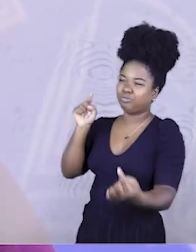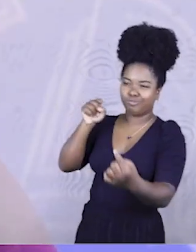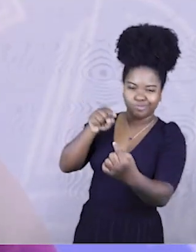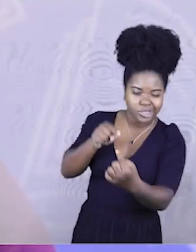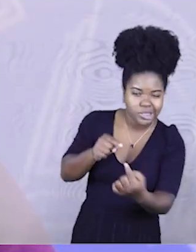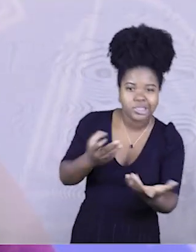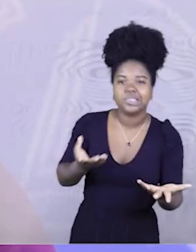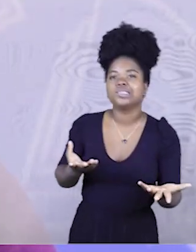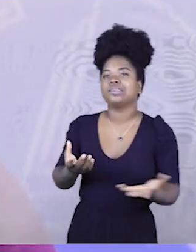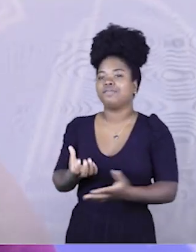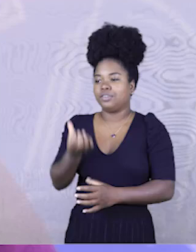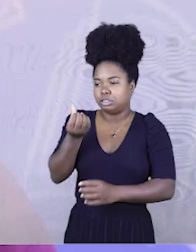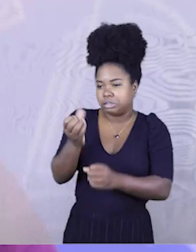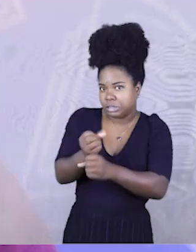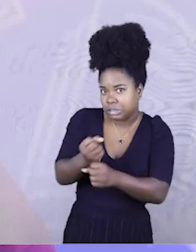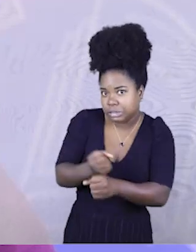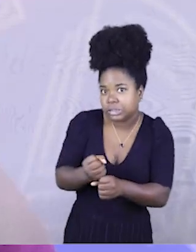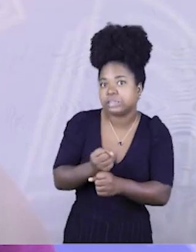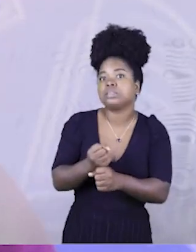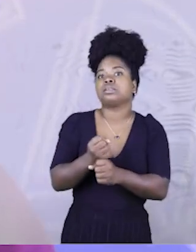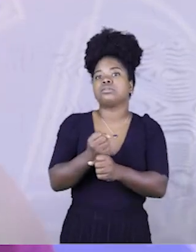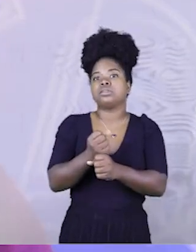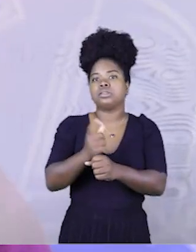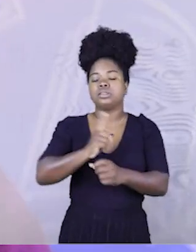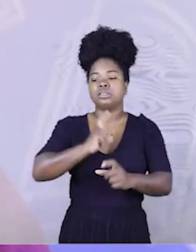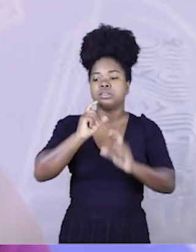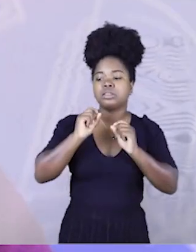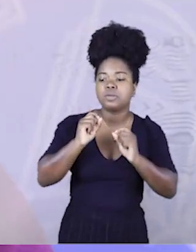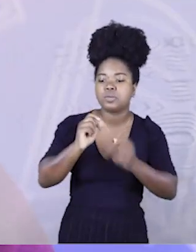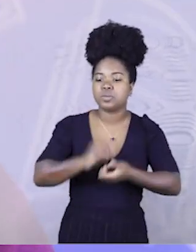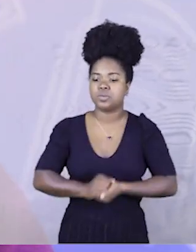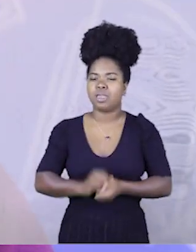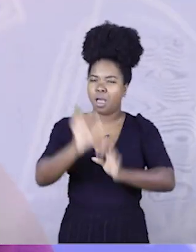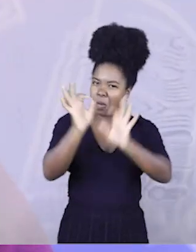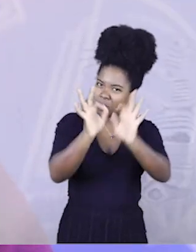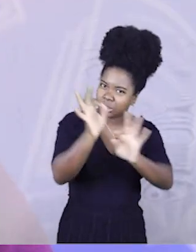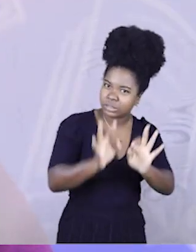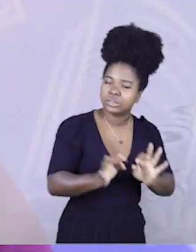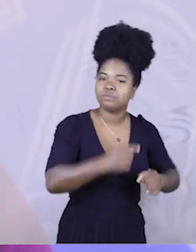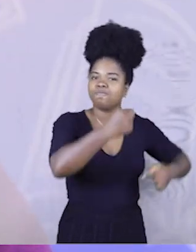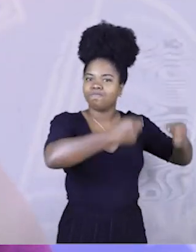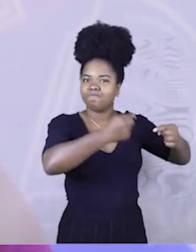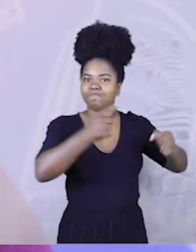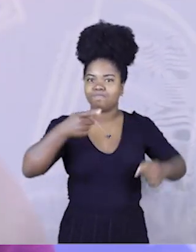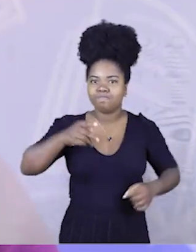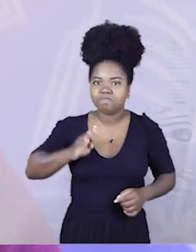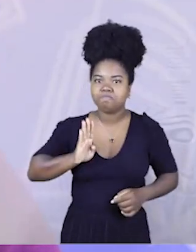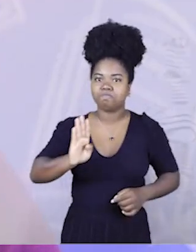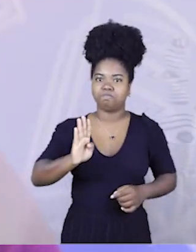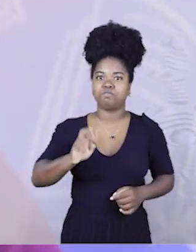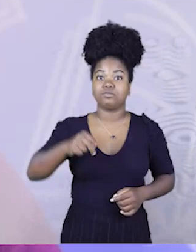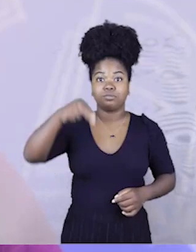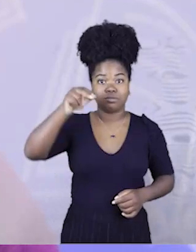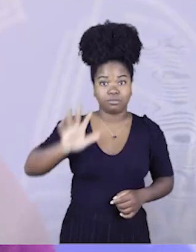6 anos foi justamente lidar com a desestruturação das políticas públicas de direitos humanos a nível nacional. As